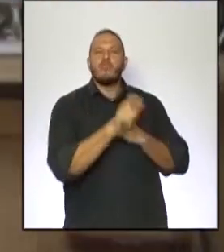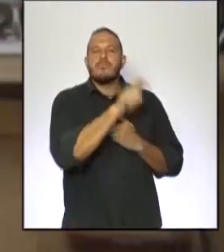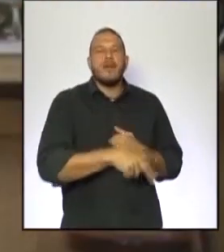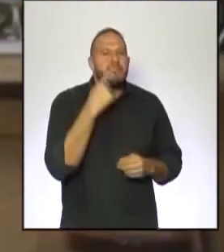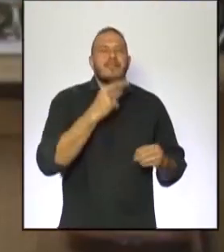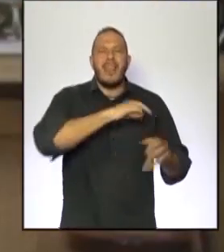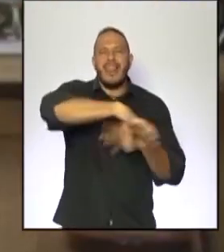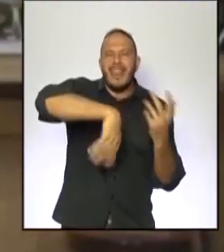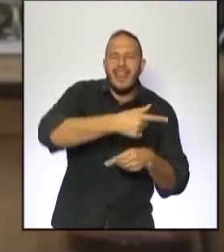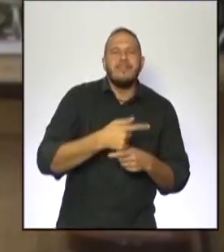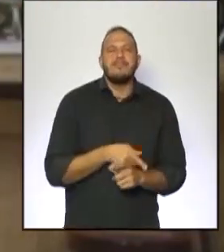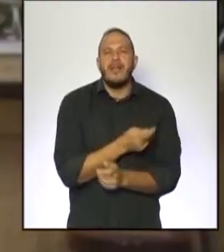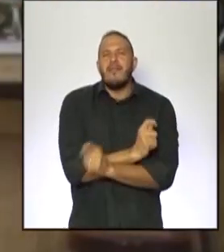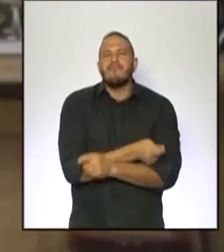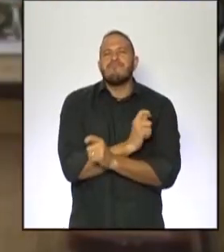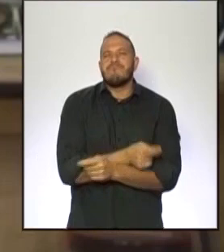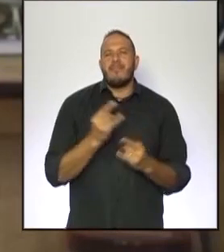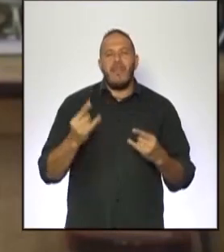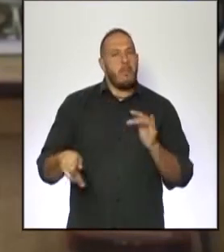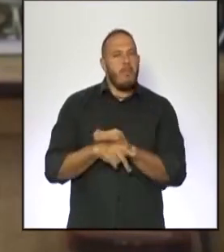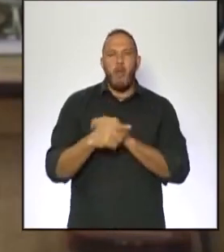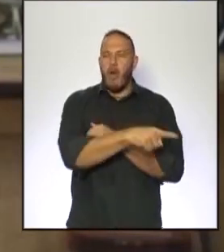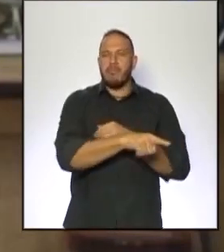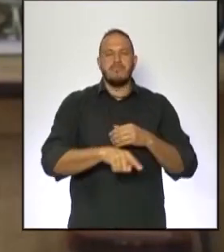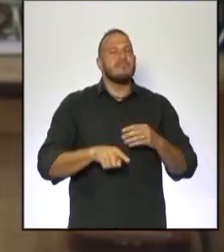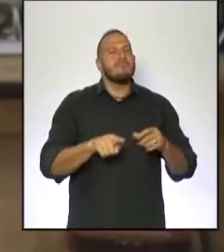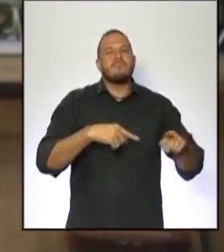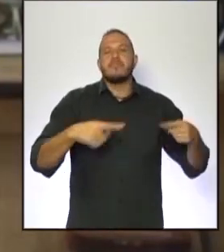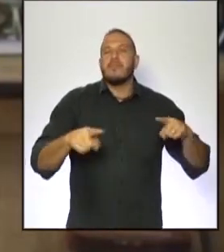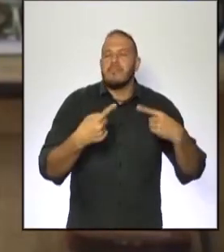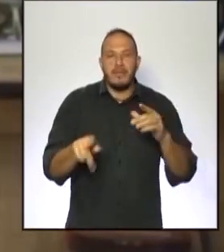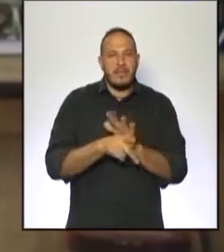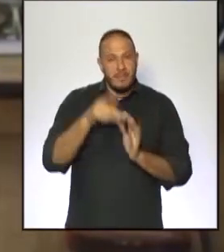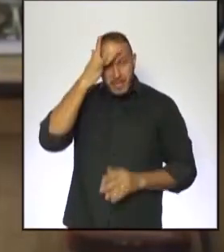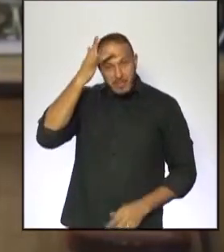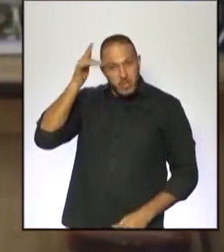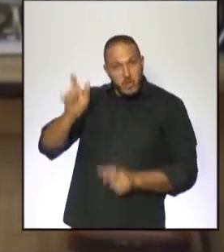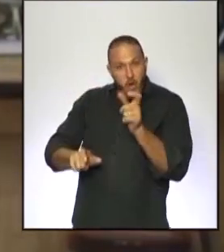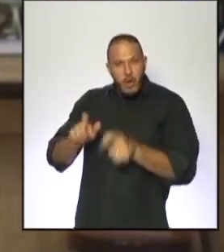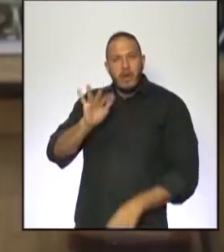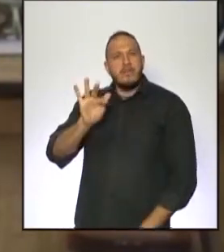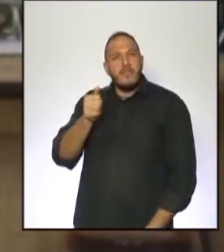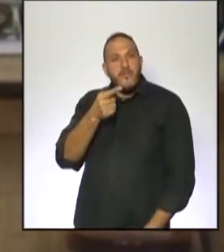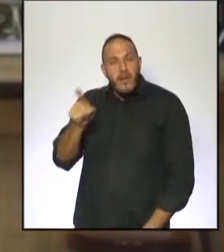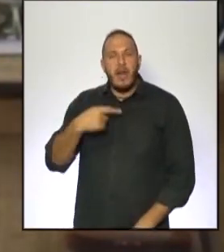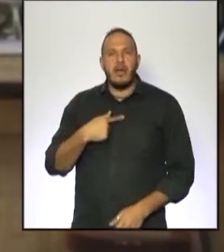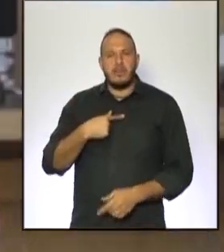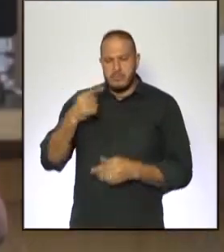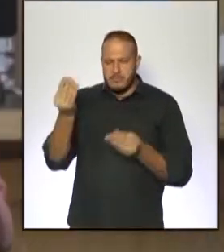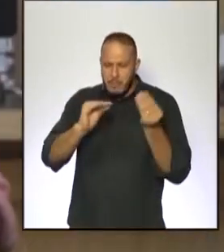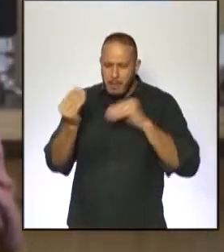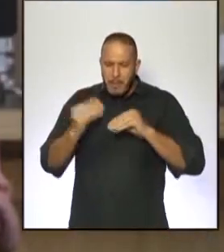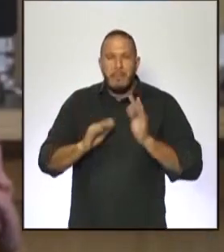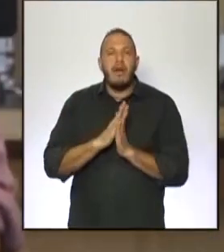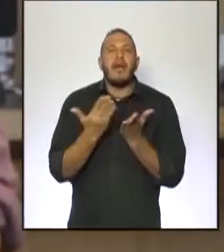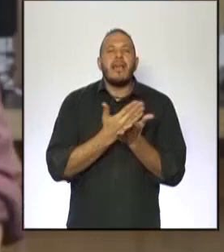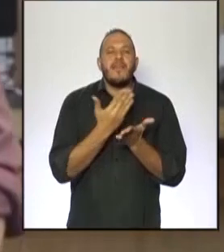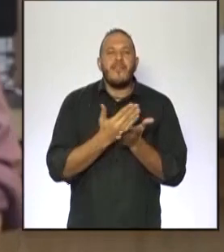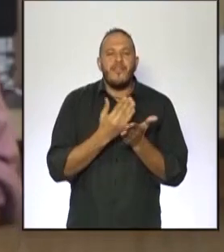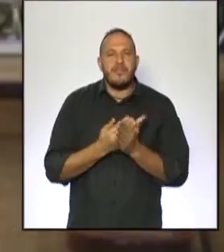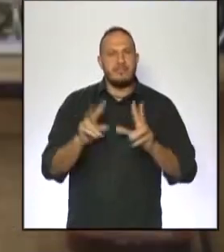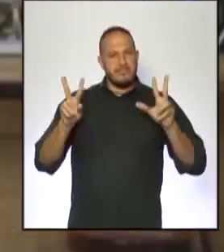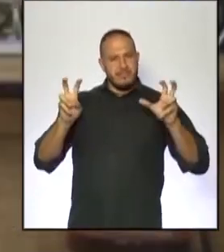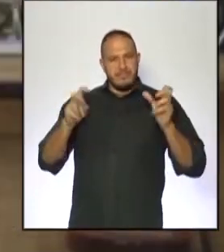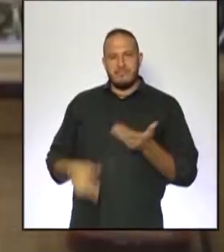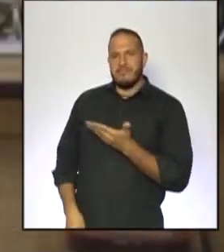anticonsumista, as bandas faziam seus próprios discos e até os fãs faziam as revistas sobre o movimento, os